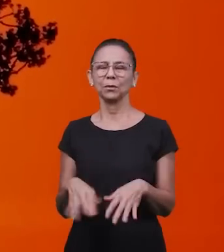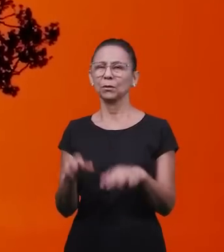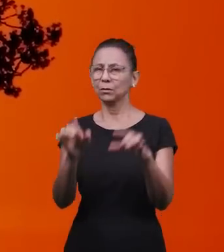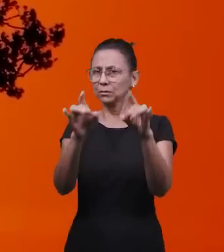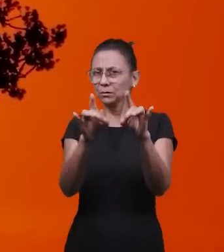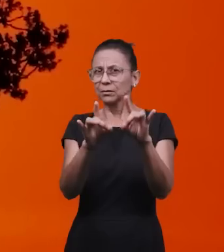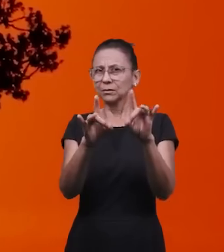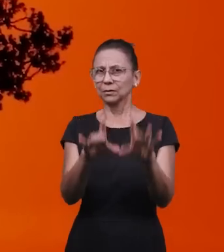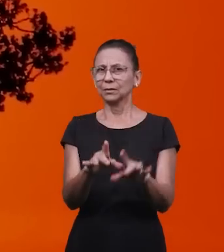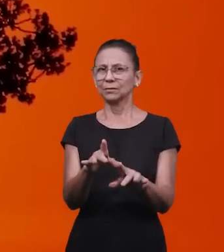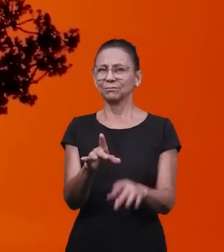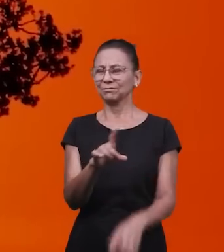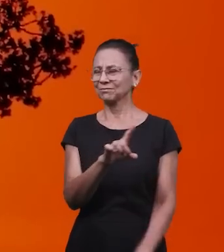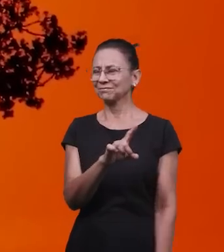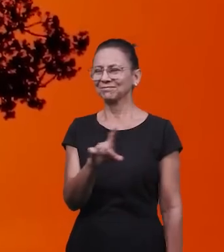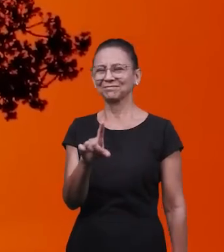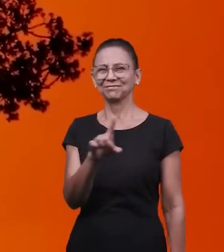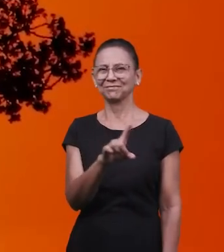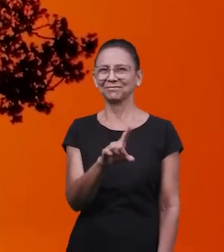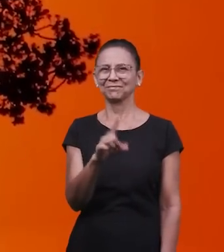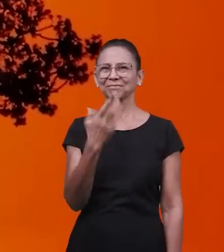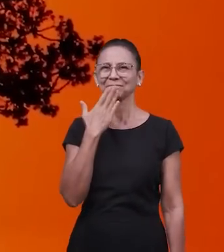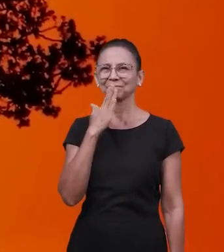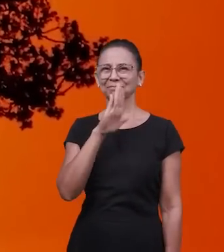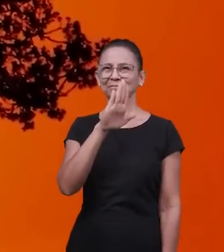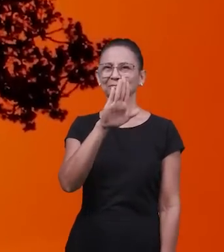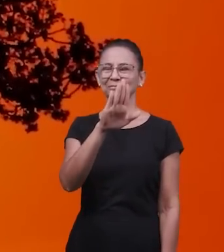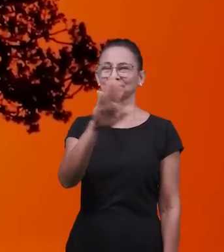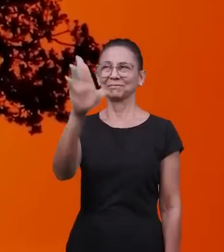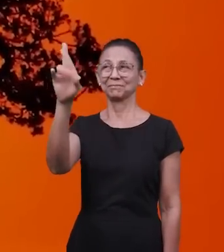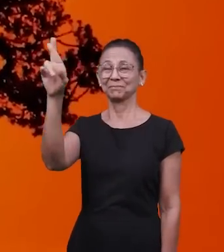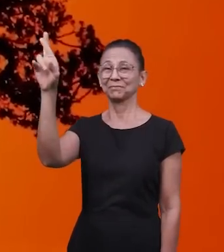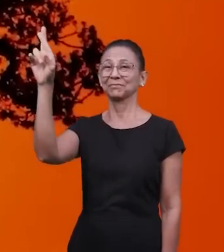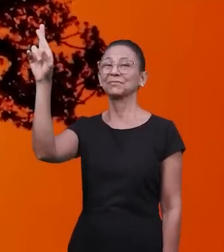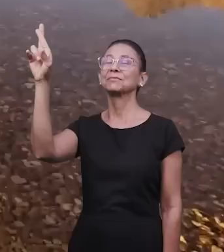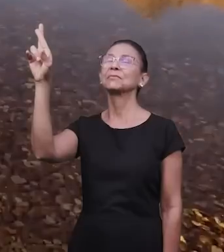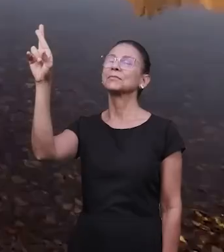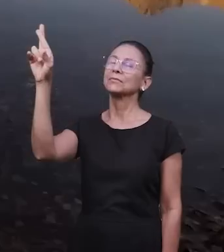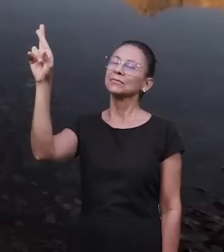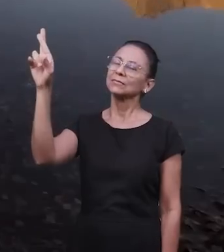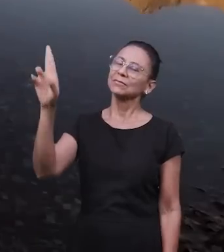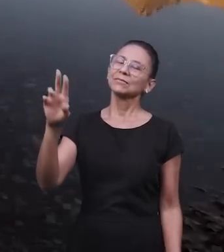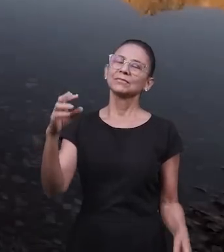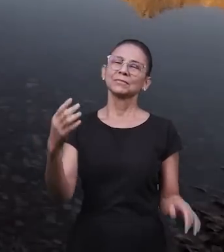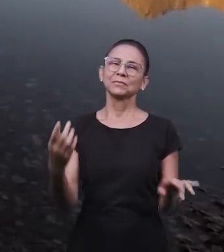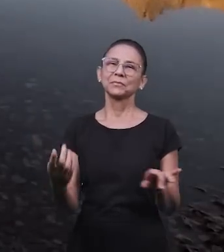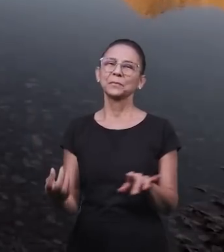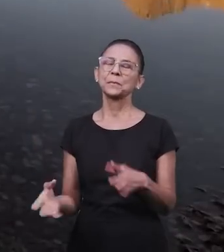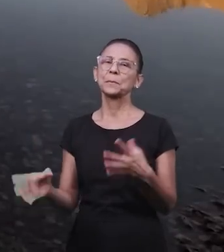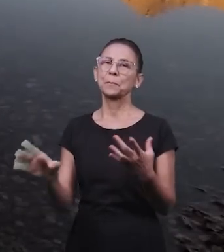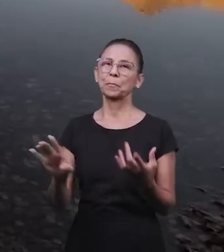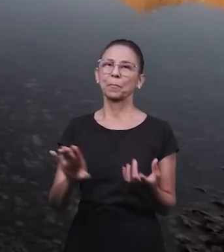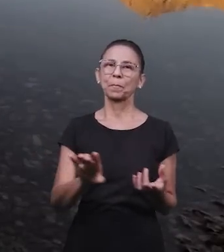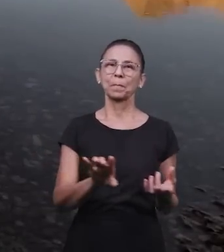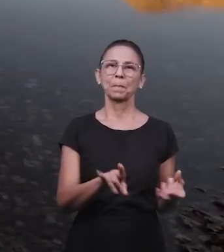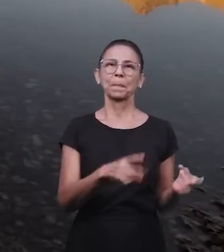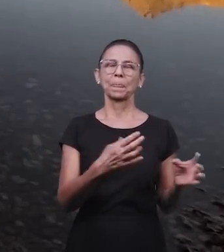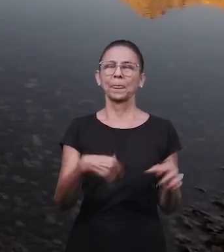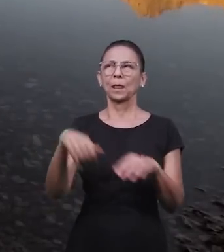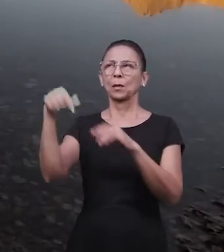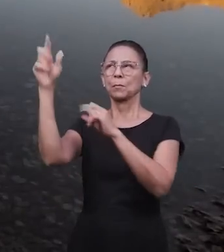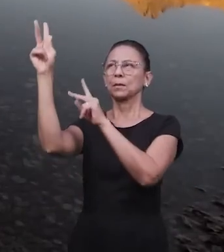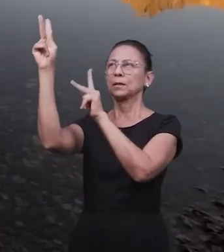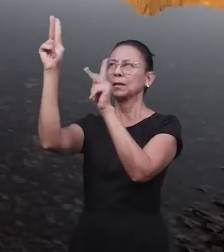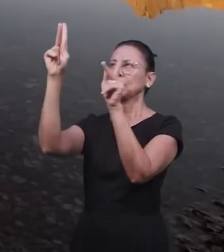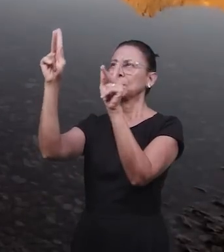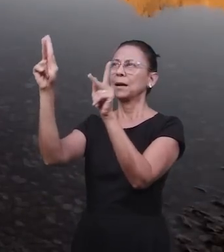paz eu te dou, não te deixarei, diz o Senhor.